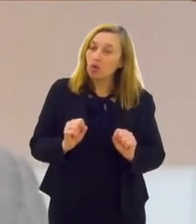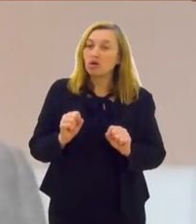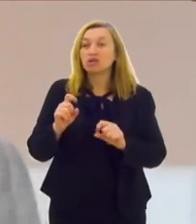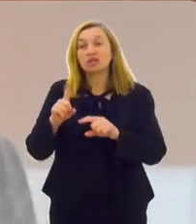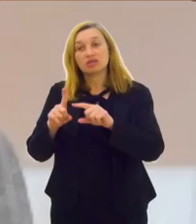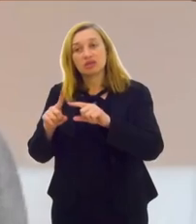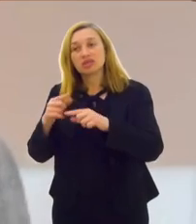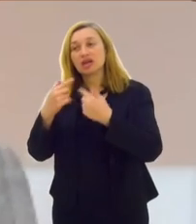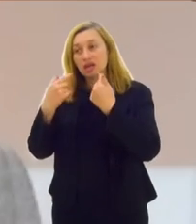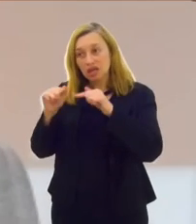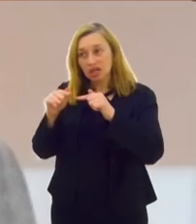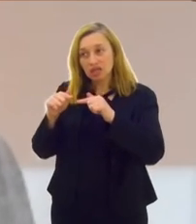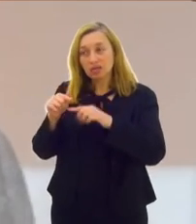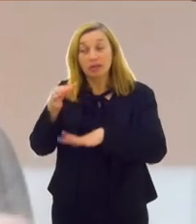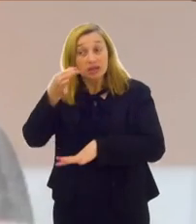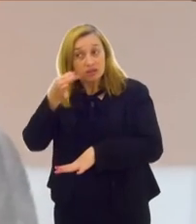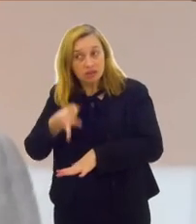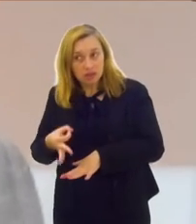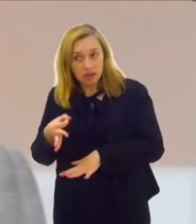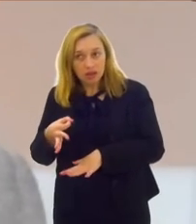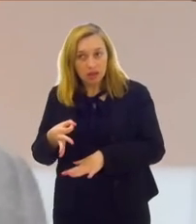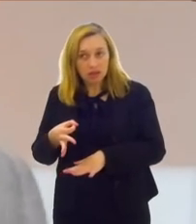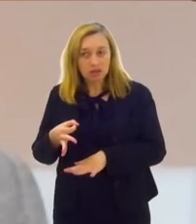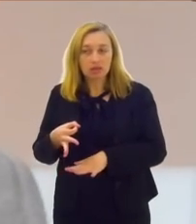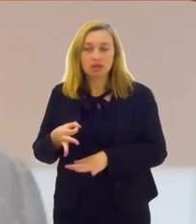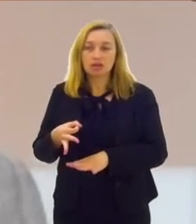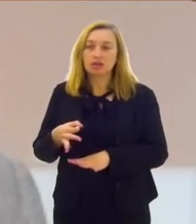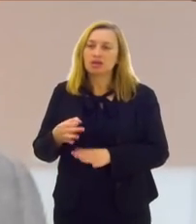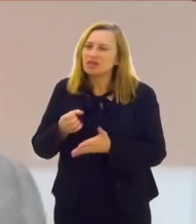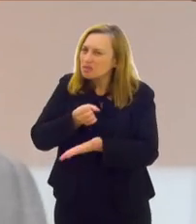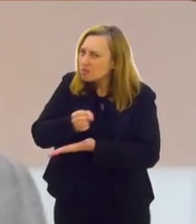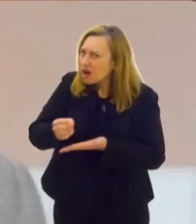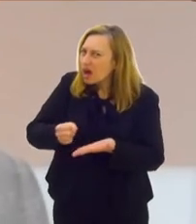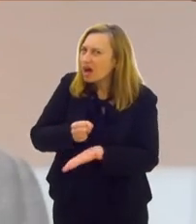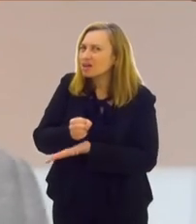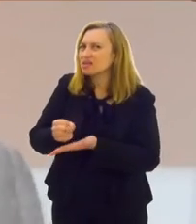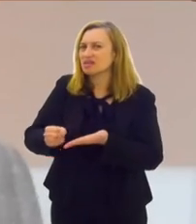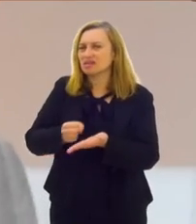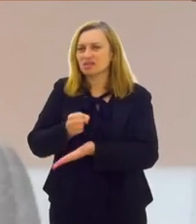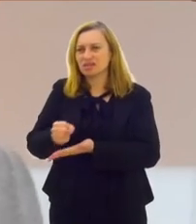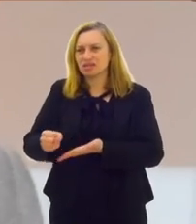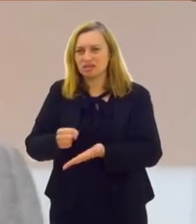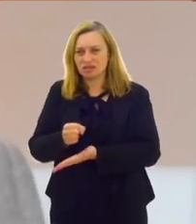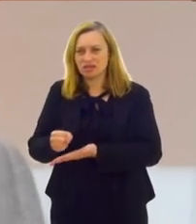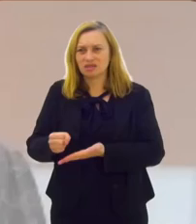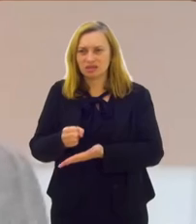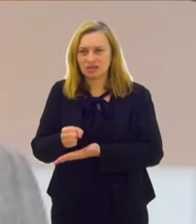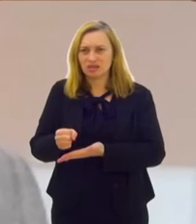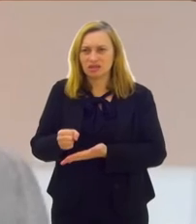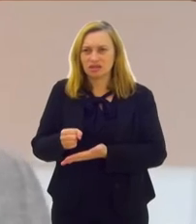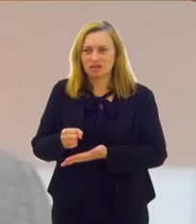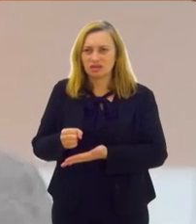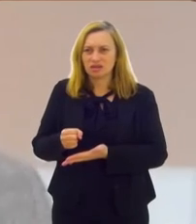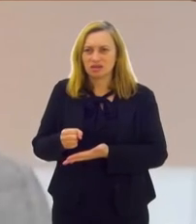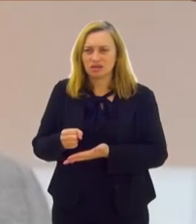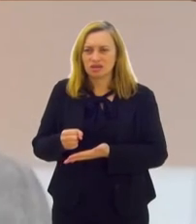a crítica tem que ser feita de forma sóbria, tem que ser feita de forma embasada, tem que ser feita de